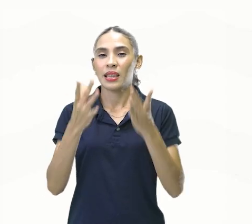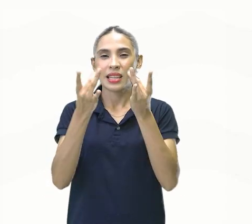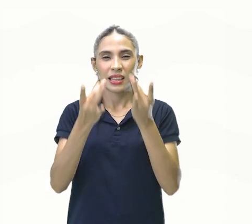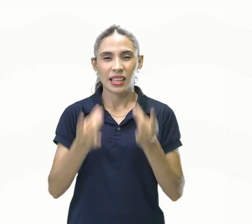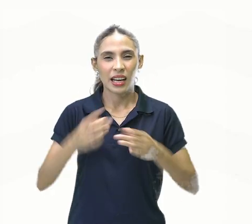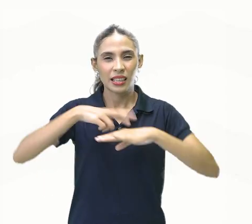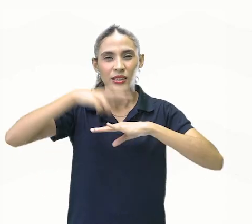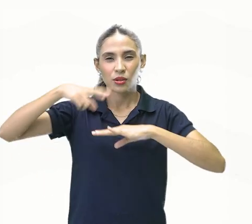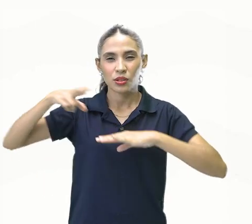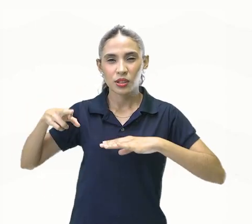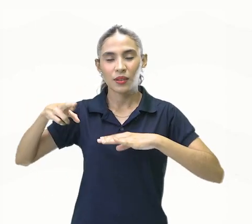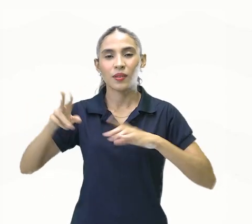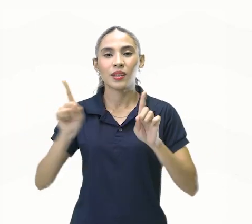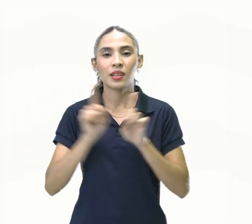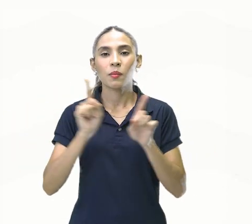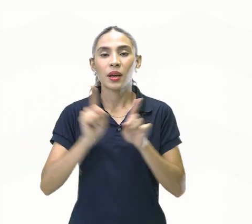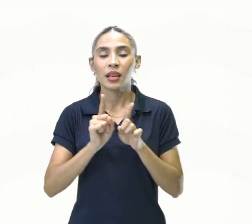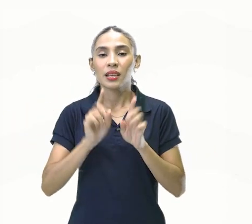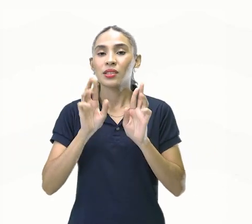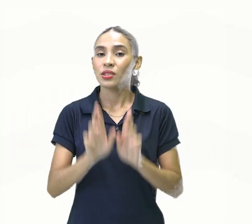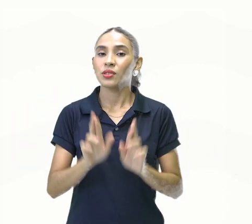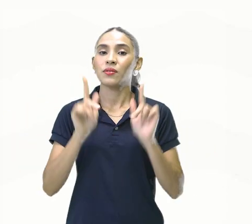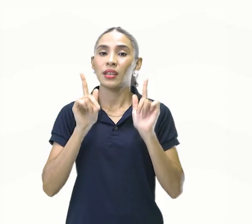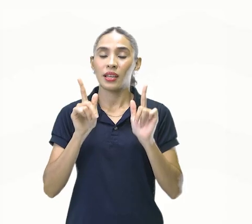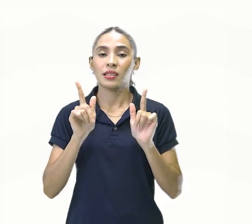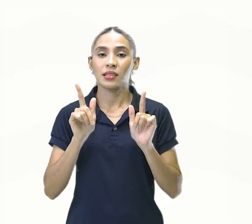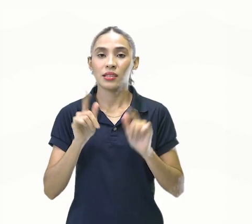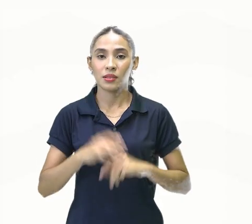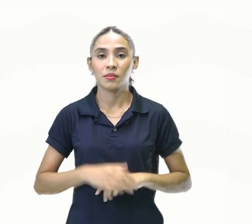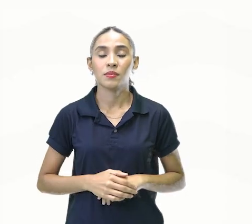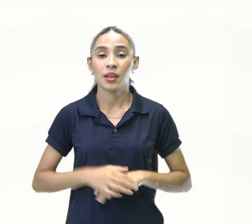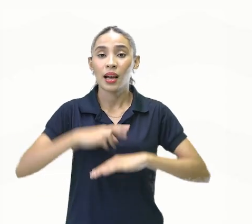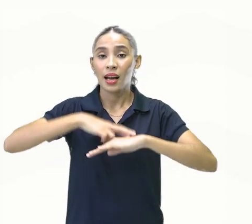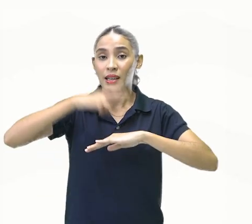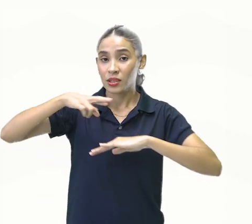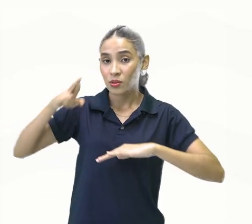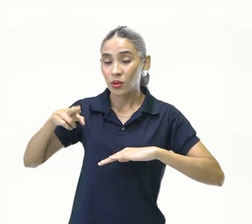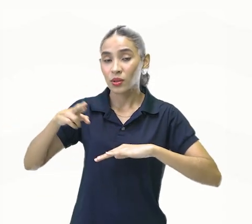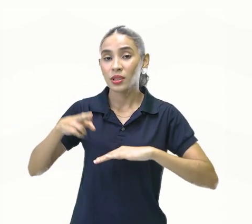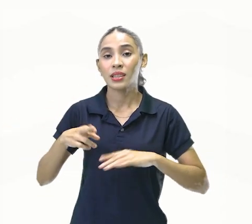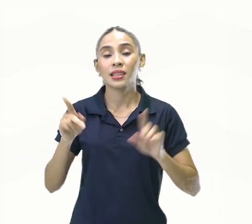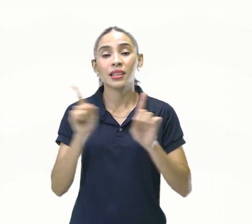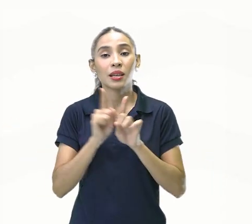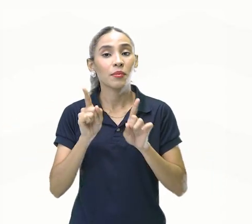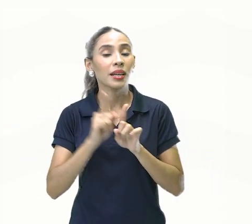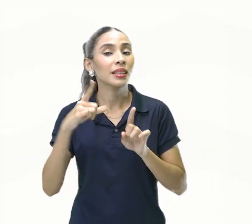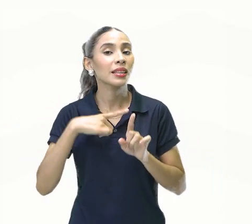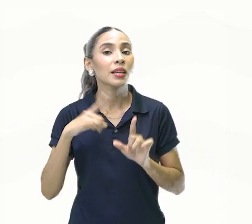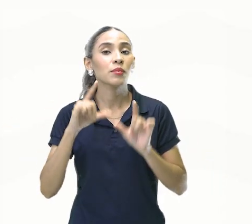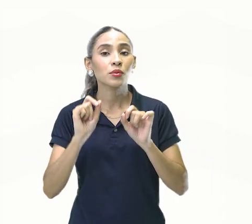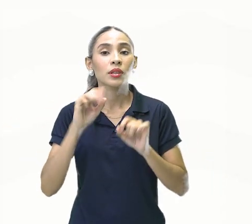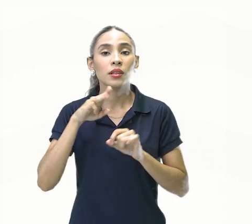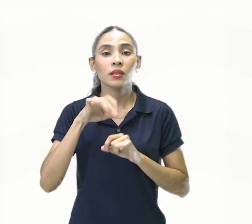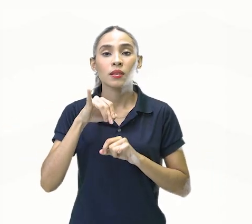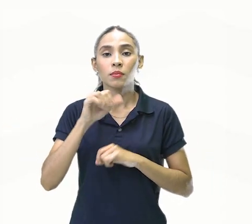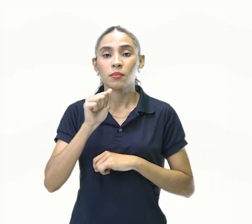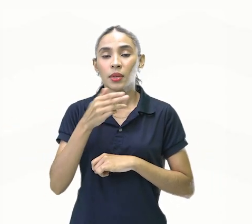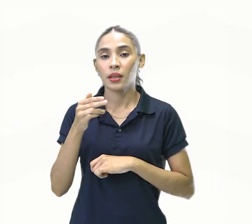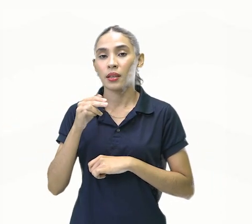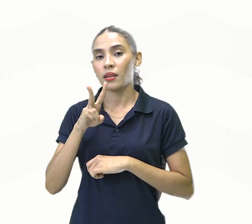tipo radioativo, essas diferentes radiações, nós temos o que é a